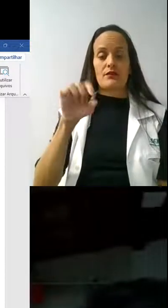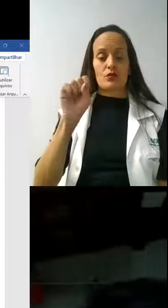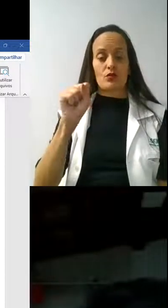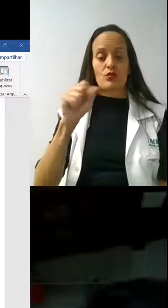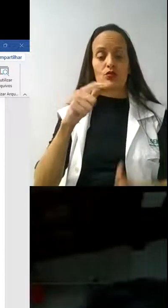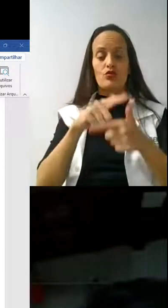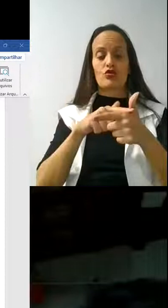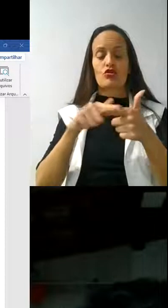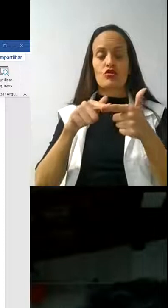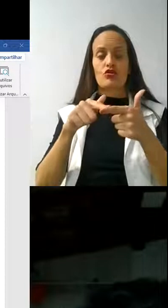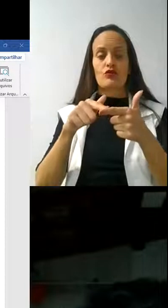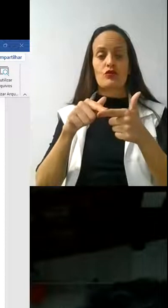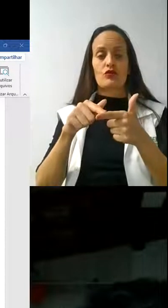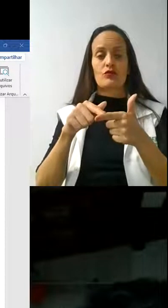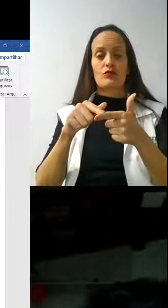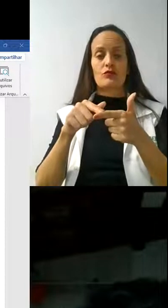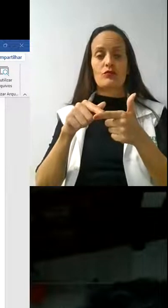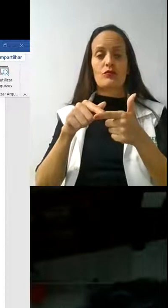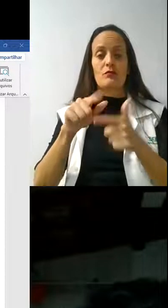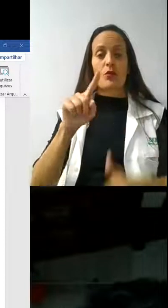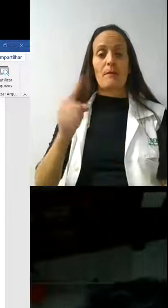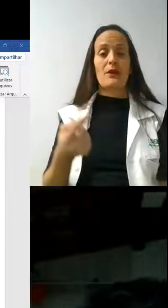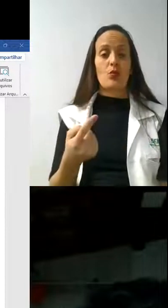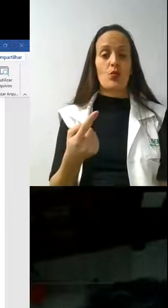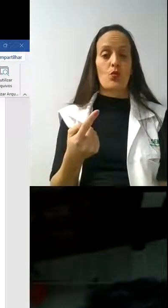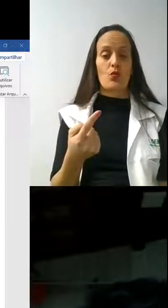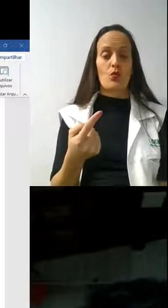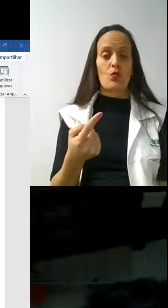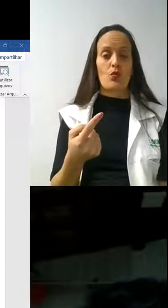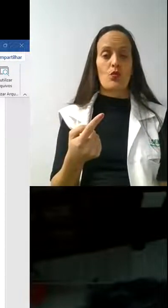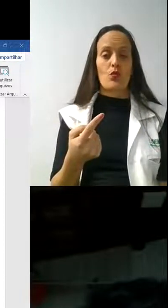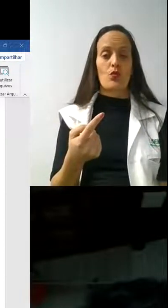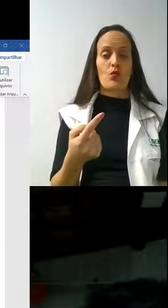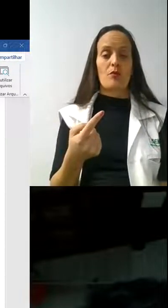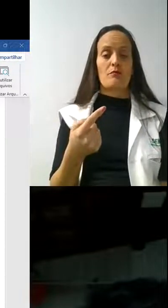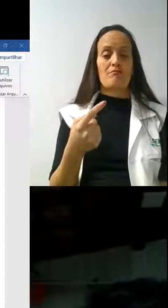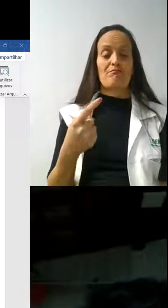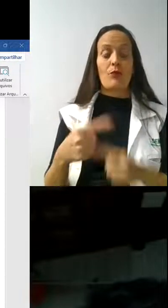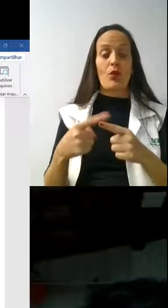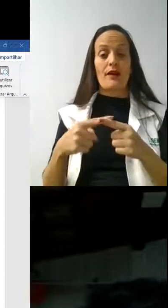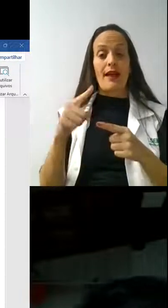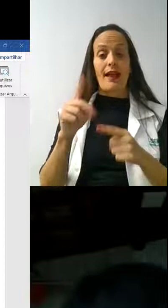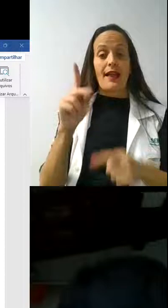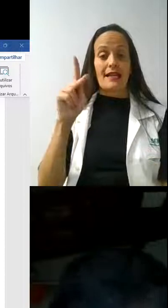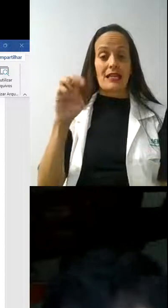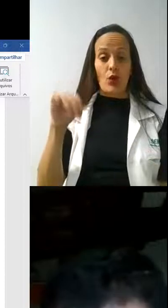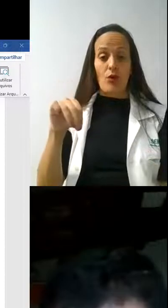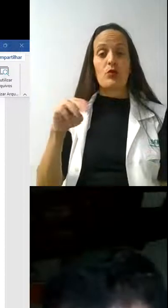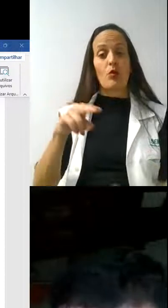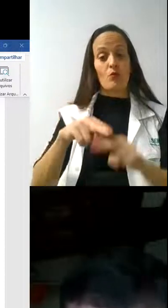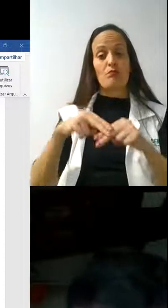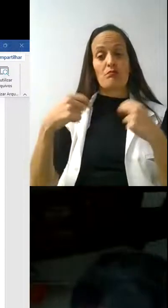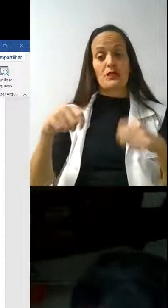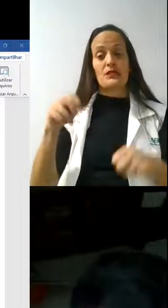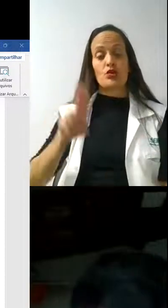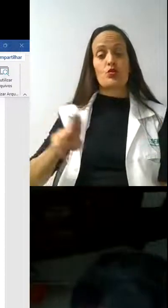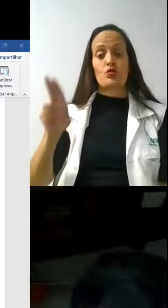dividido por 1000. Porque é quilômetro, né? Então se eu quero transformar quilômetro para